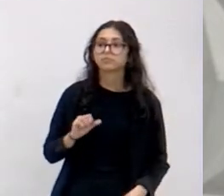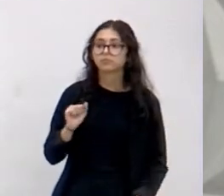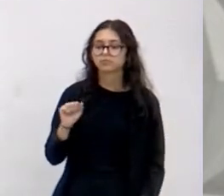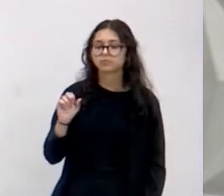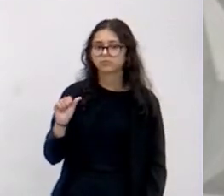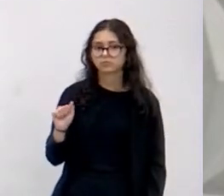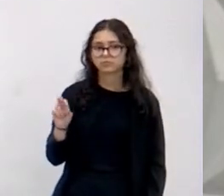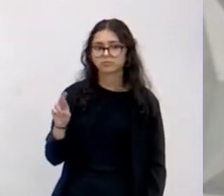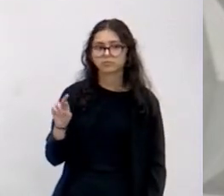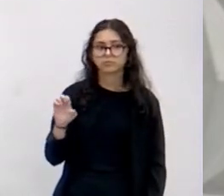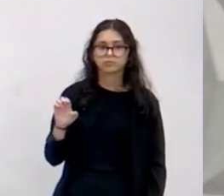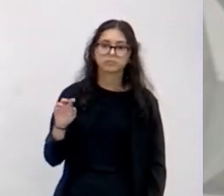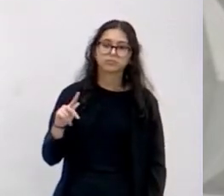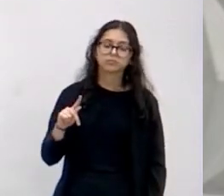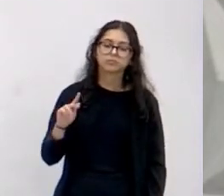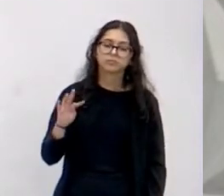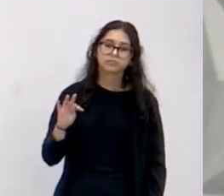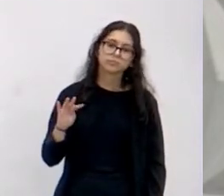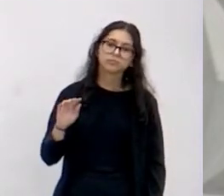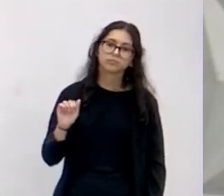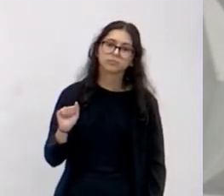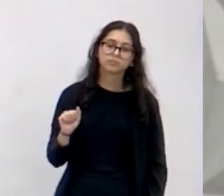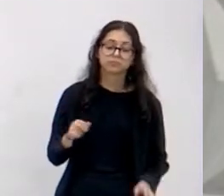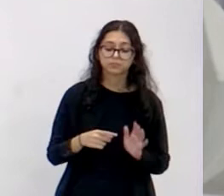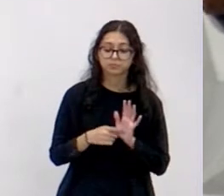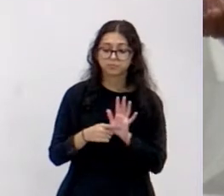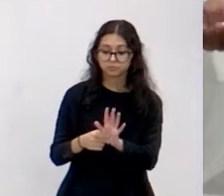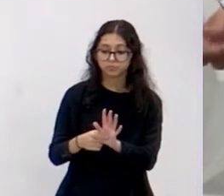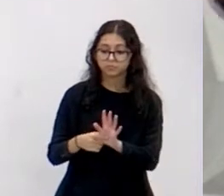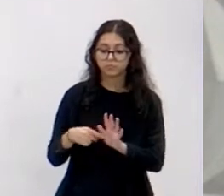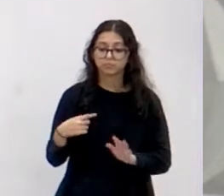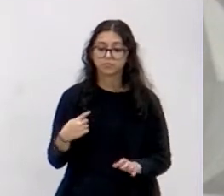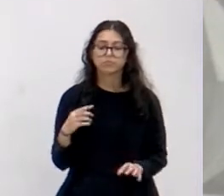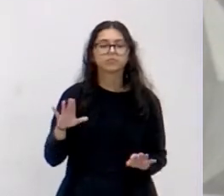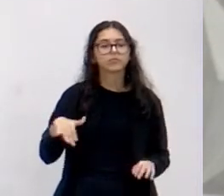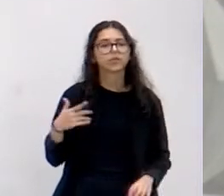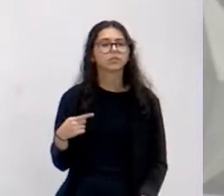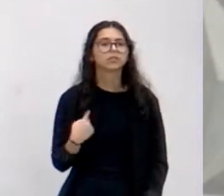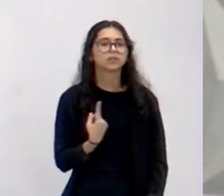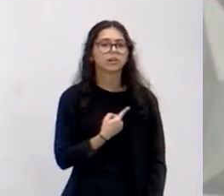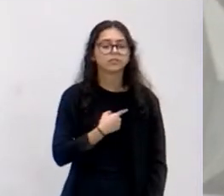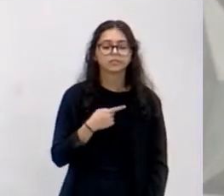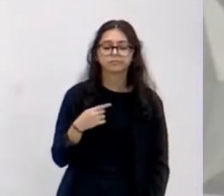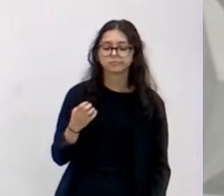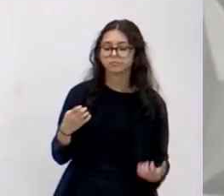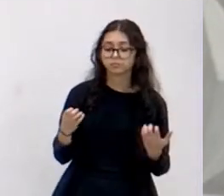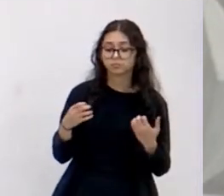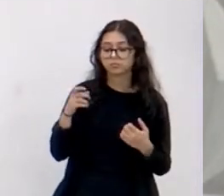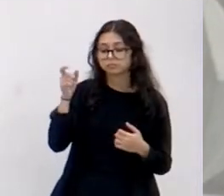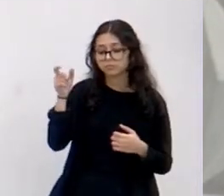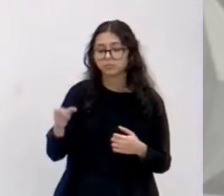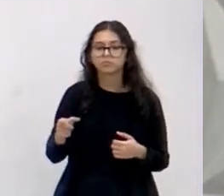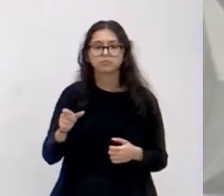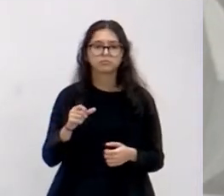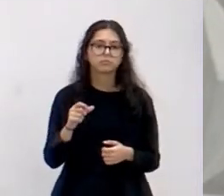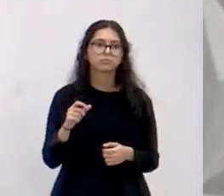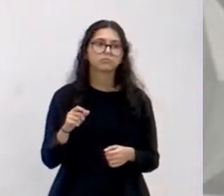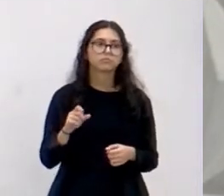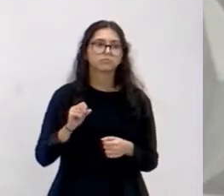nós desafiamos pessoas a terem atitudes que nós mesmos precisamos cultivar